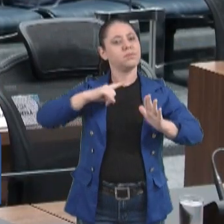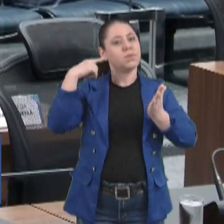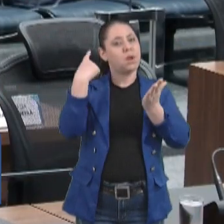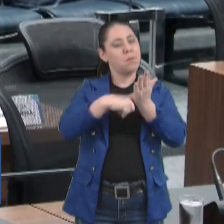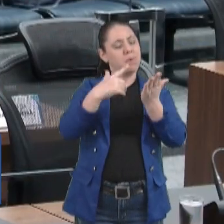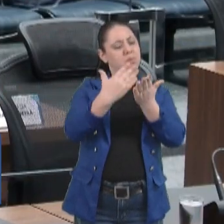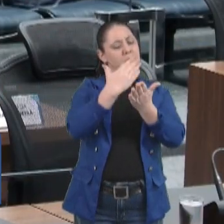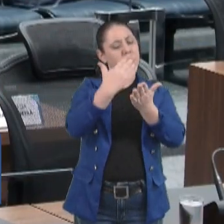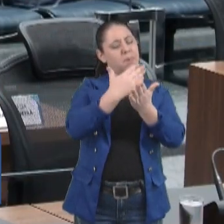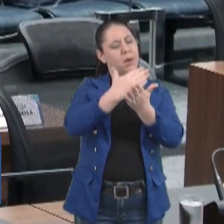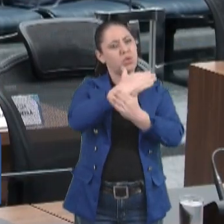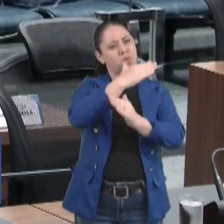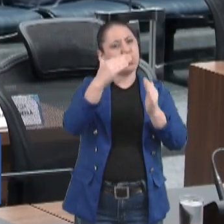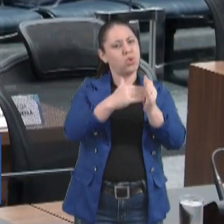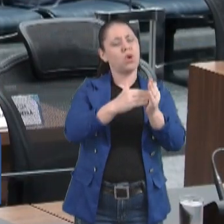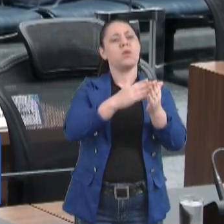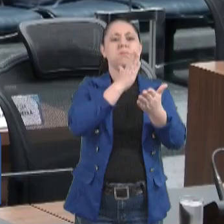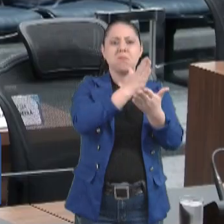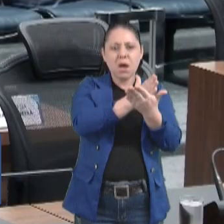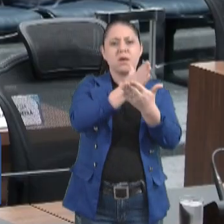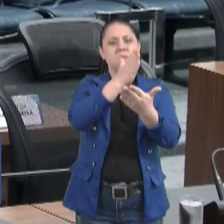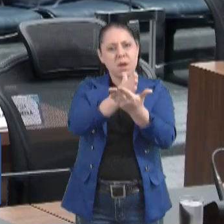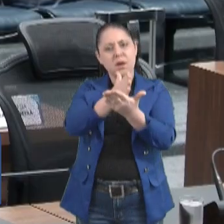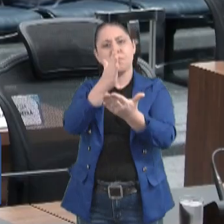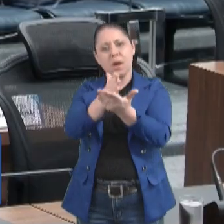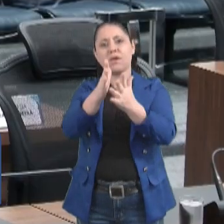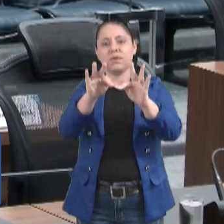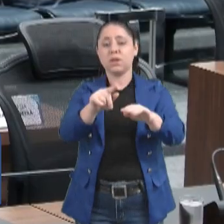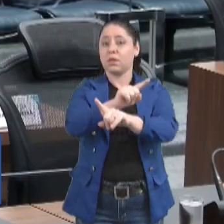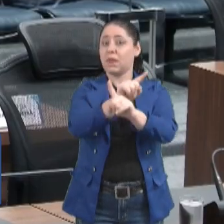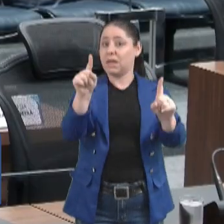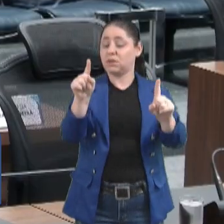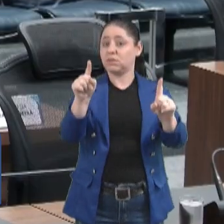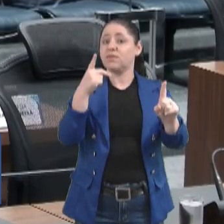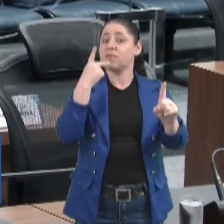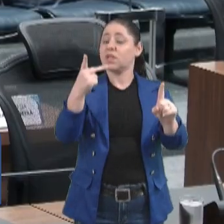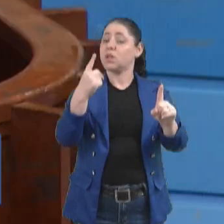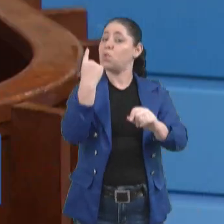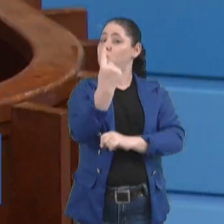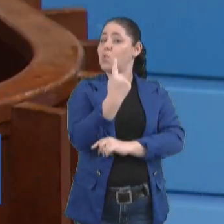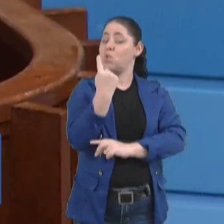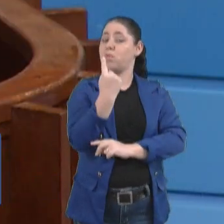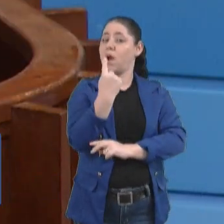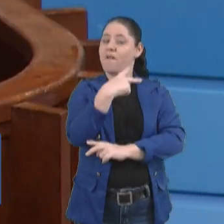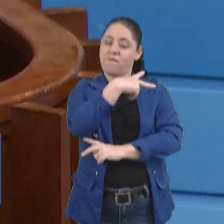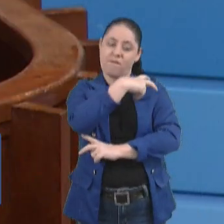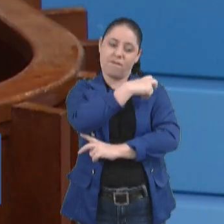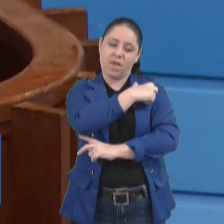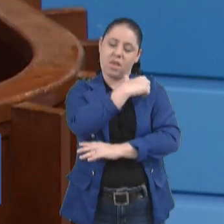com todas as fases das vacinas finalizadas. Não, nós estamos falando de uma vacina